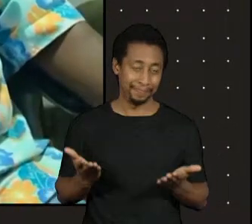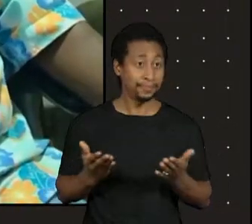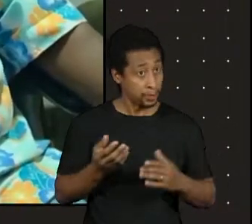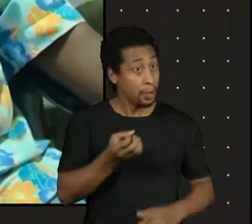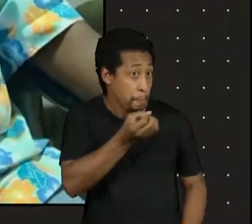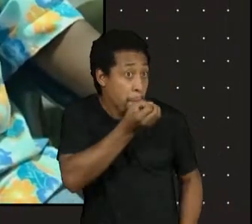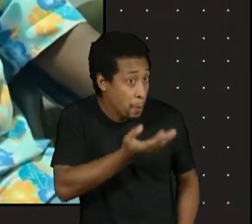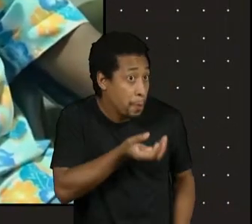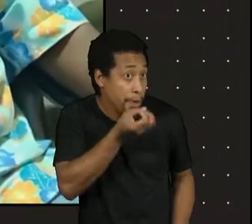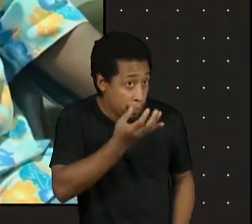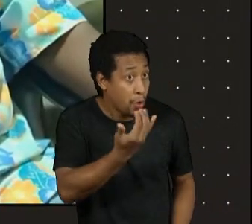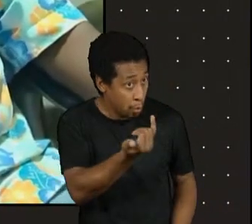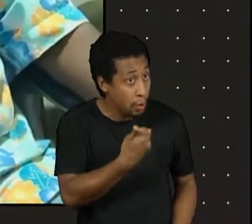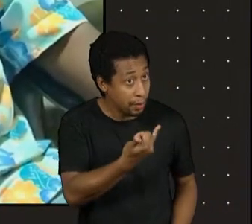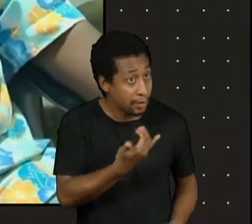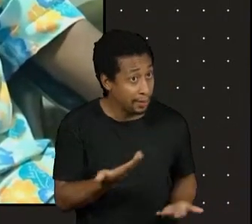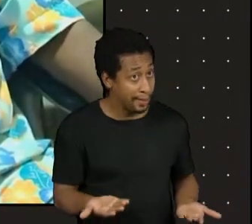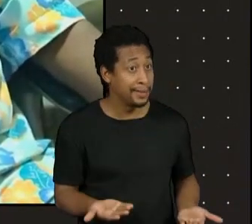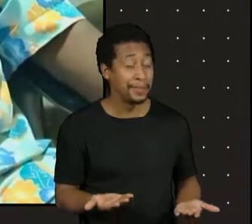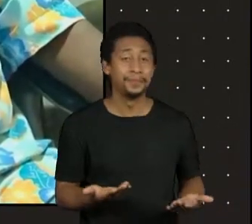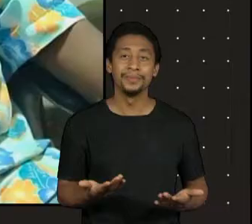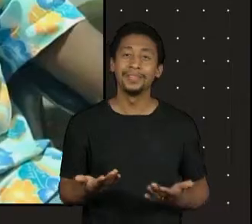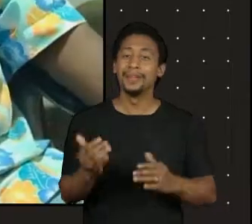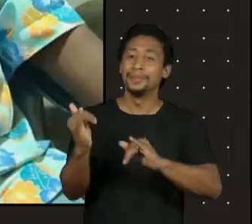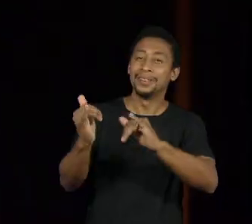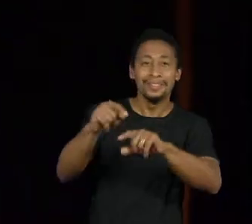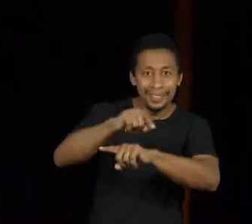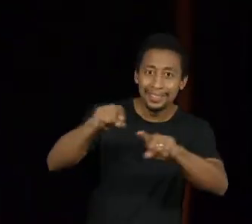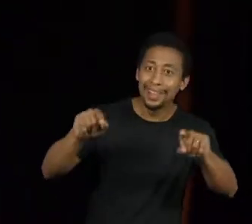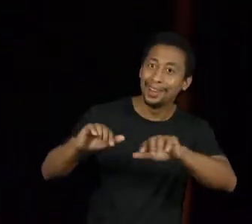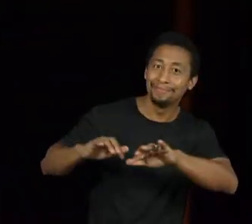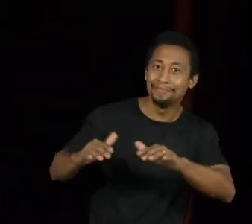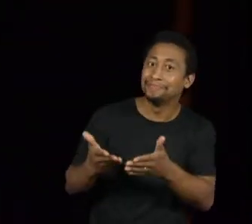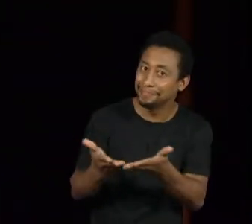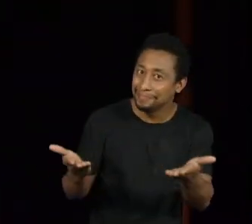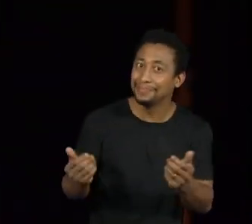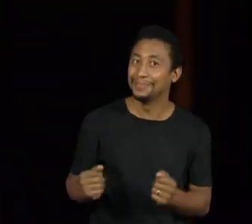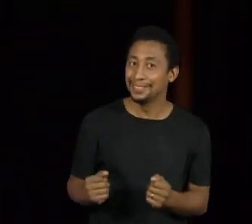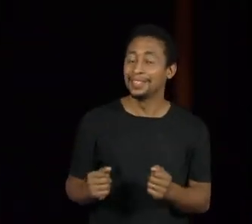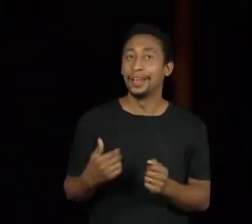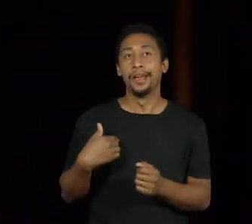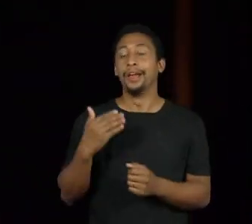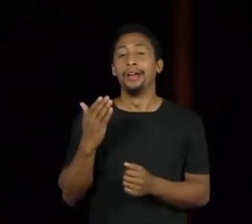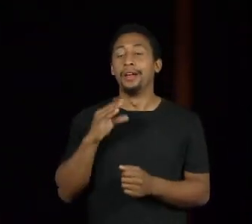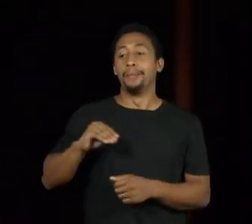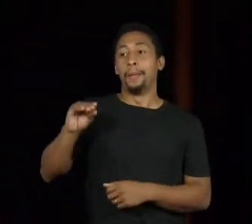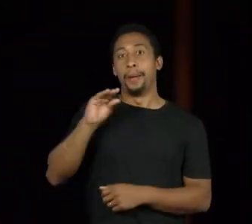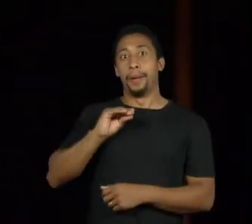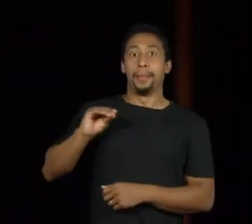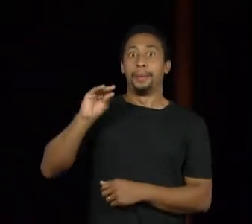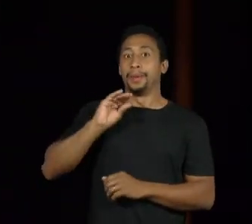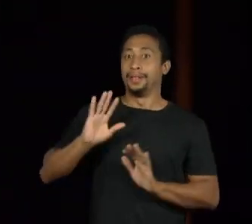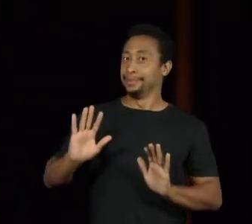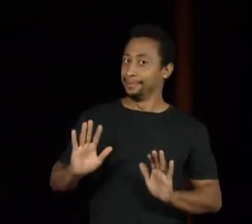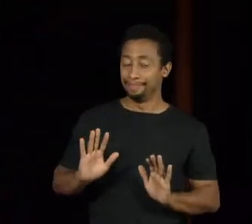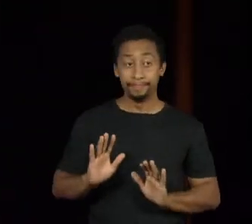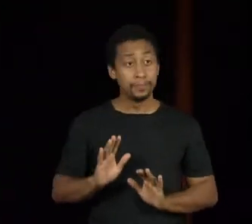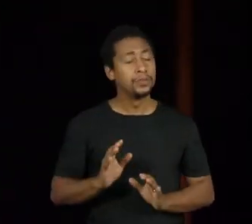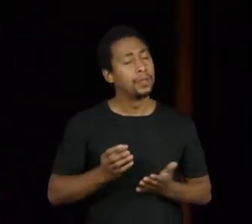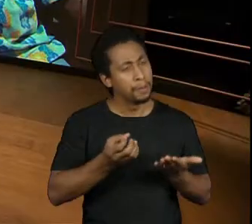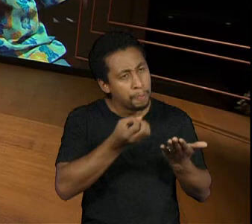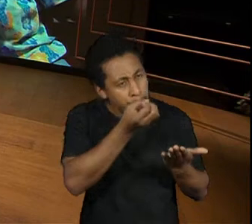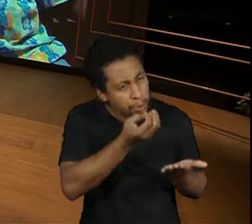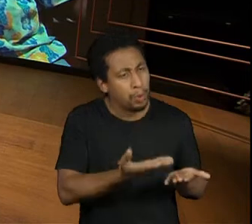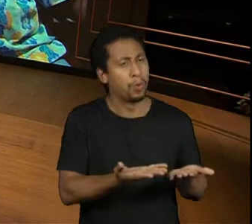favor, se puder, dá uma editada aí, porque Não. eu falo muita coisa, né? Mas, ô Tony, é bom falar sobre